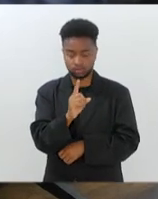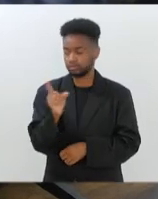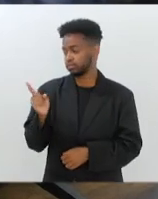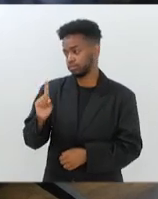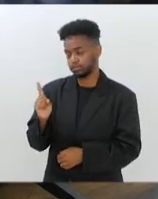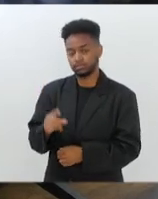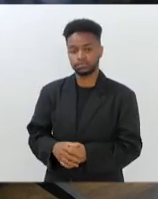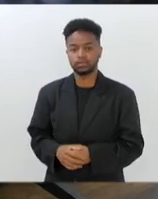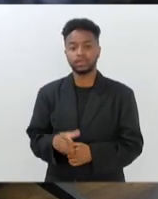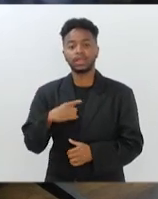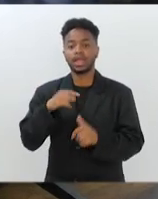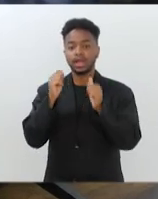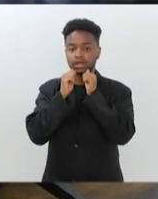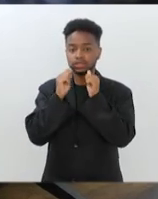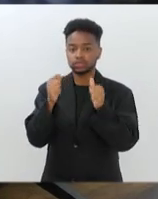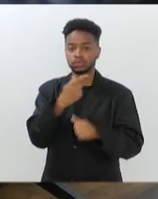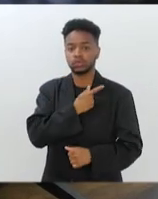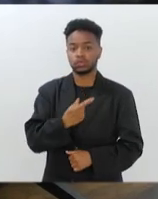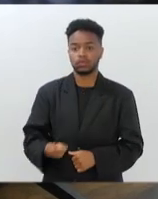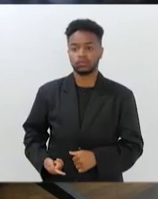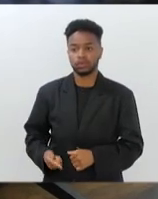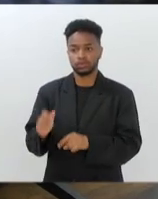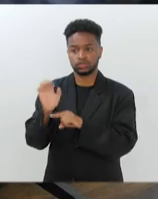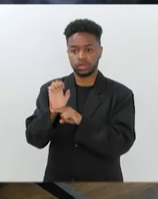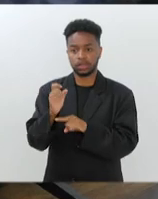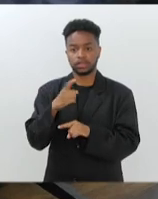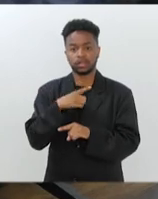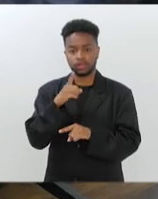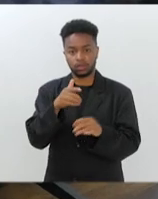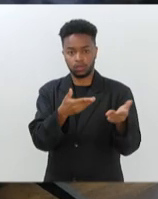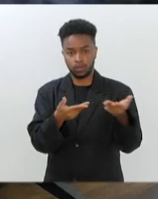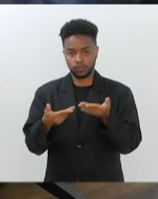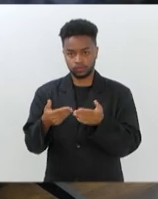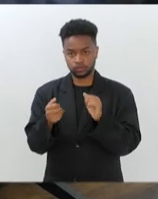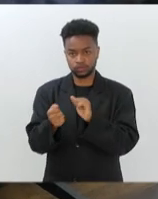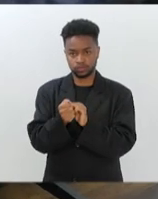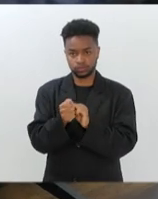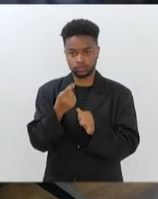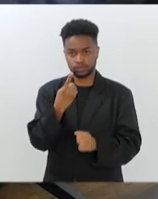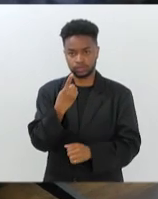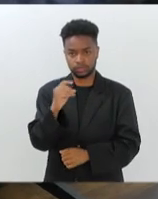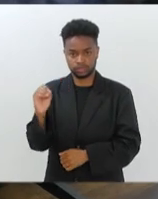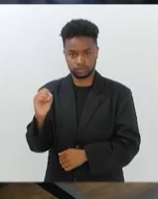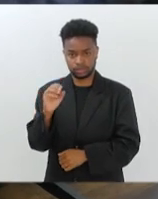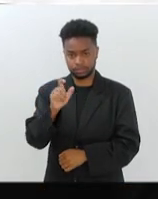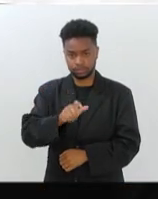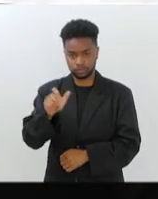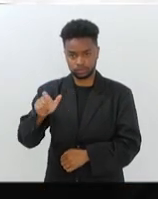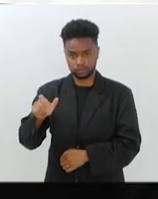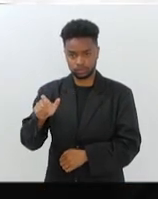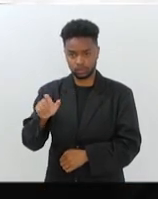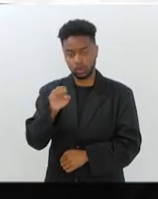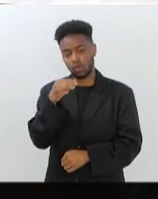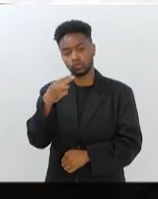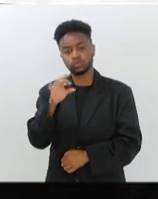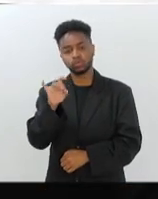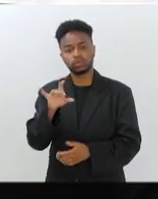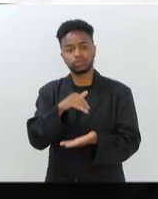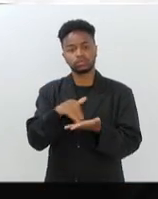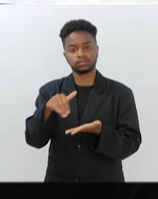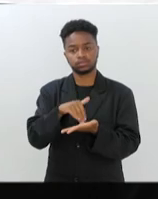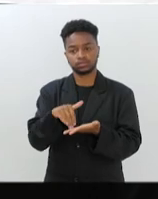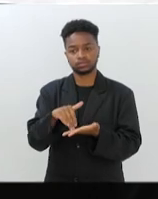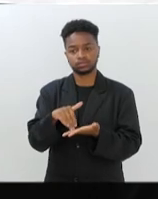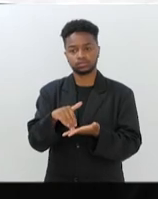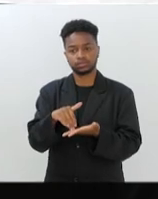algum assessor do Governo do Estado foi um dos convidados desse desses 100 agraciados ou só os secretários não